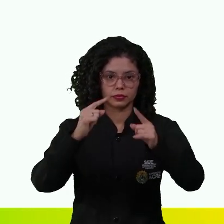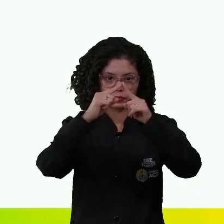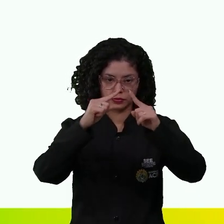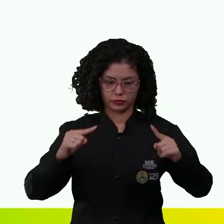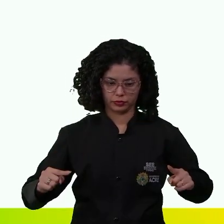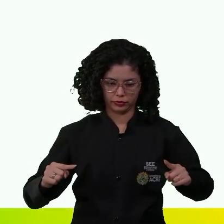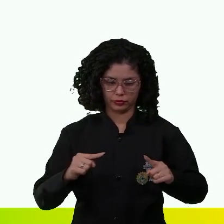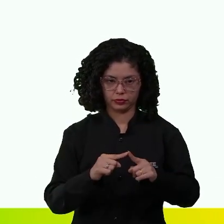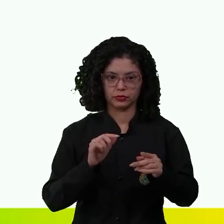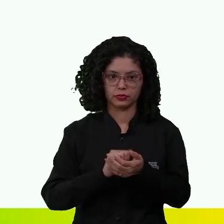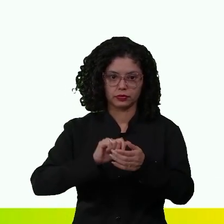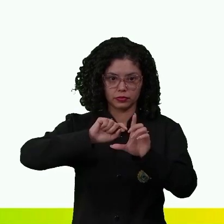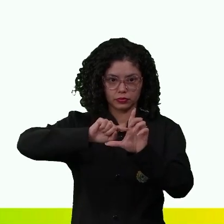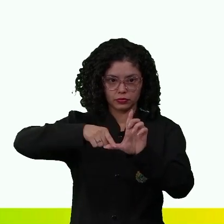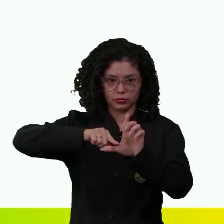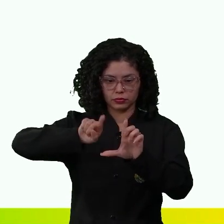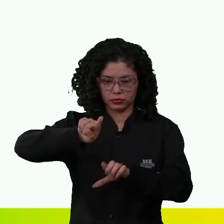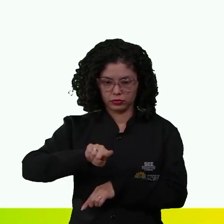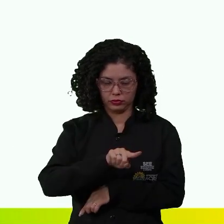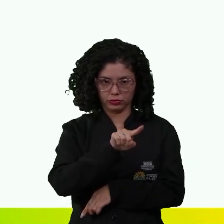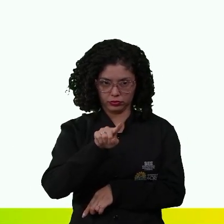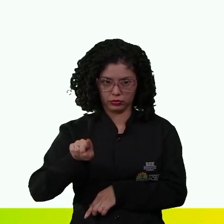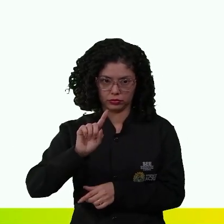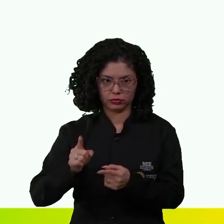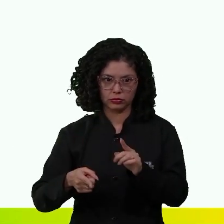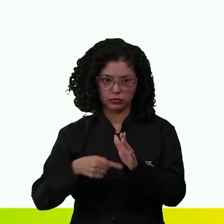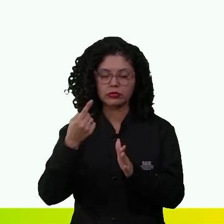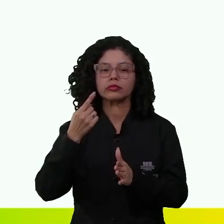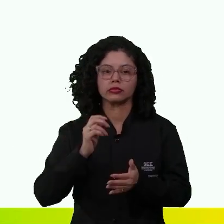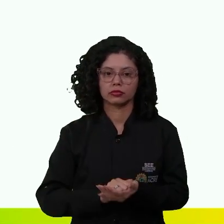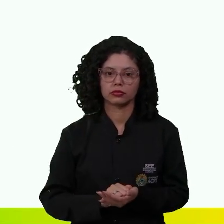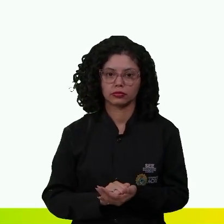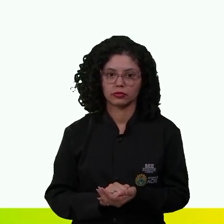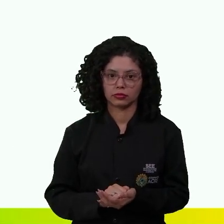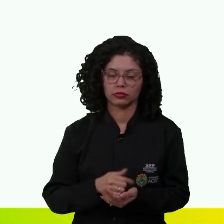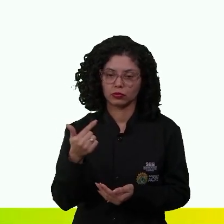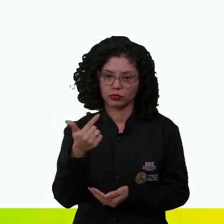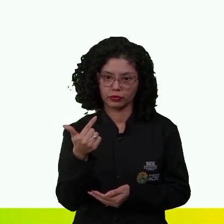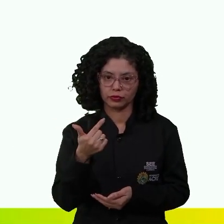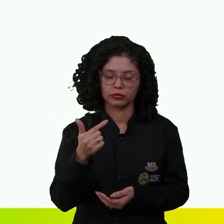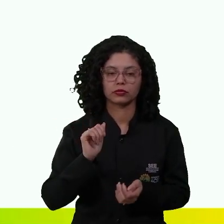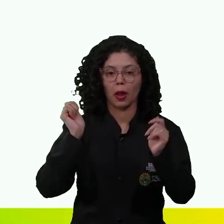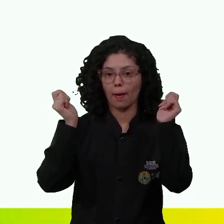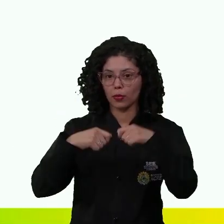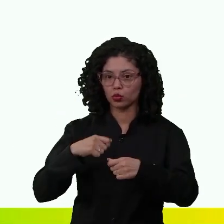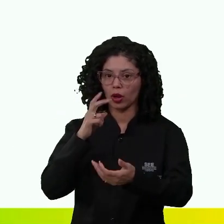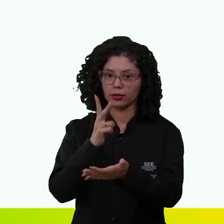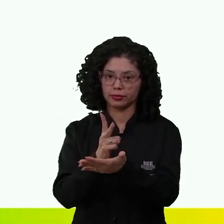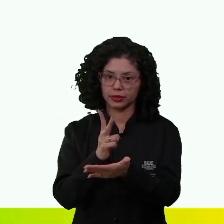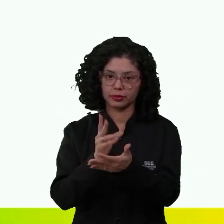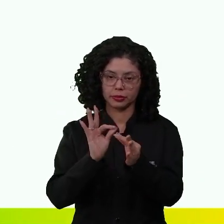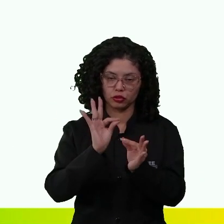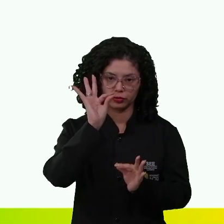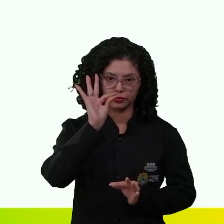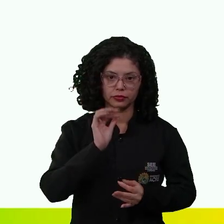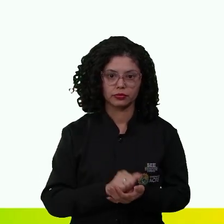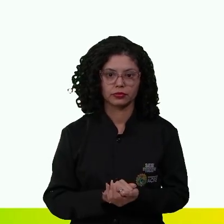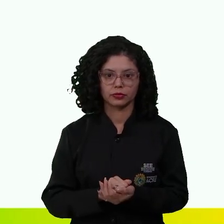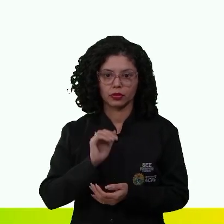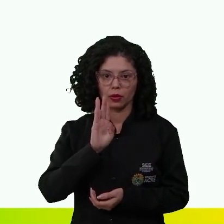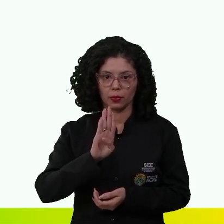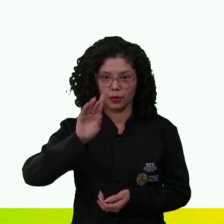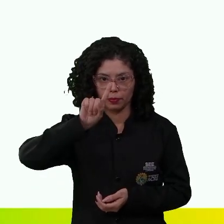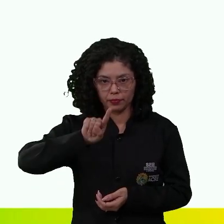ângulos alfa do primeiro triângulo e o ângulo alfa do segundo possuem a mesma medida, o ângulo